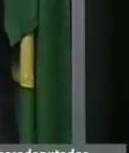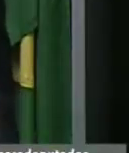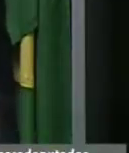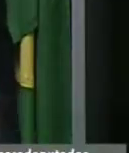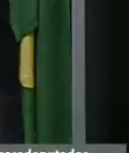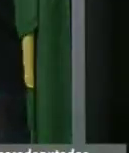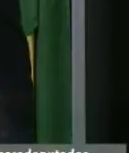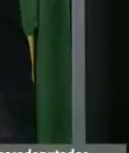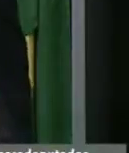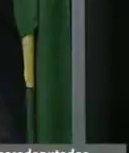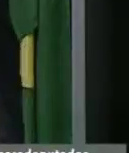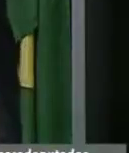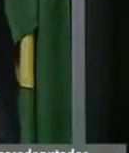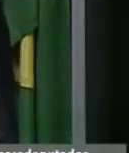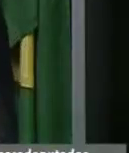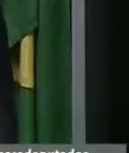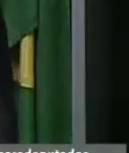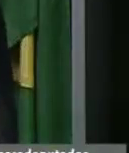vai agravar